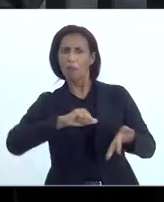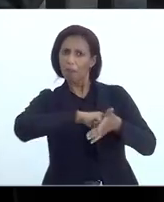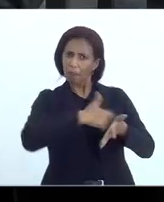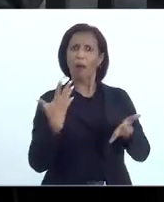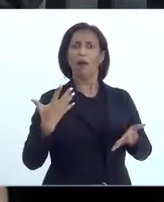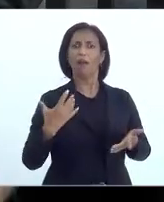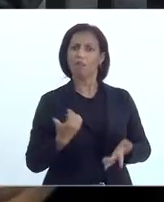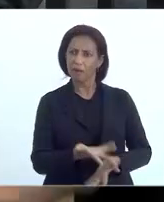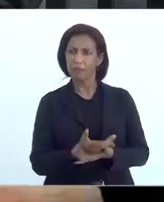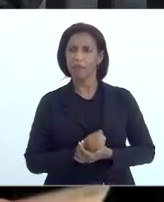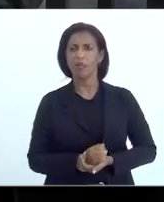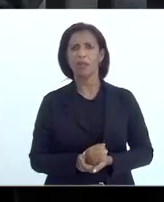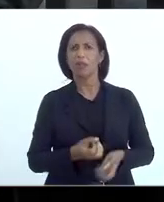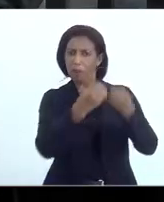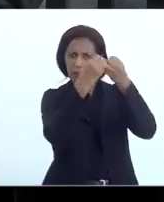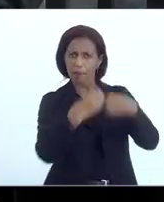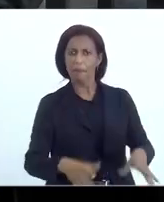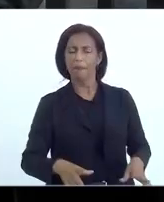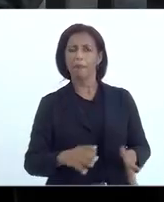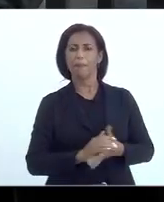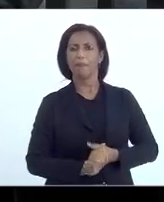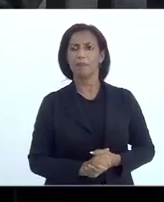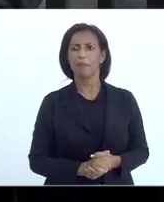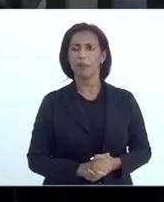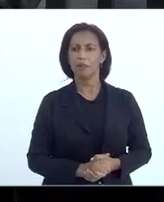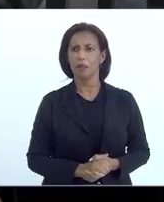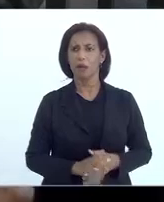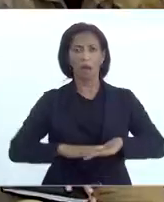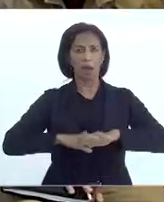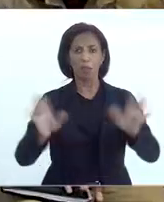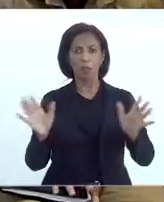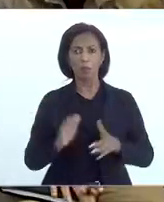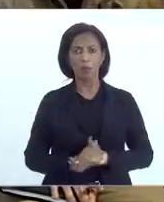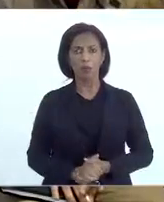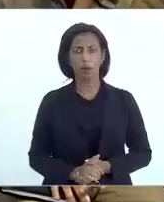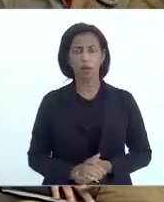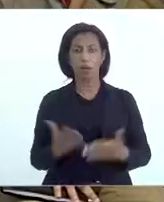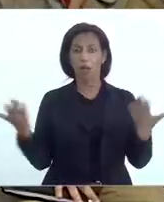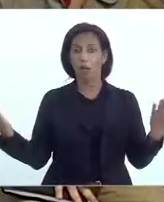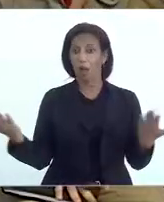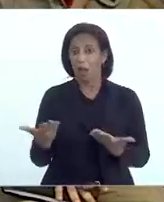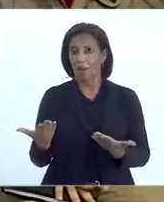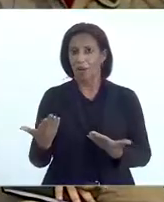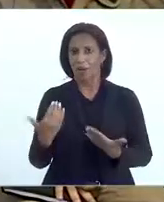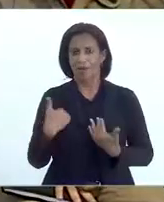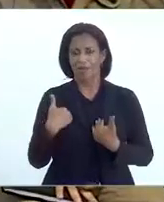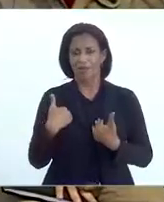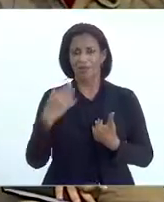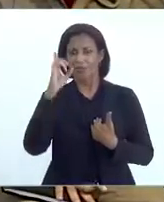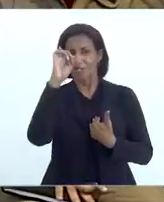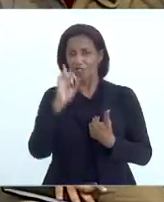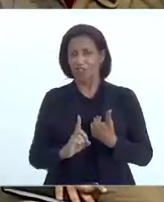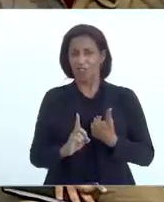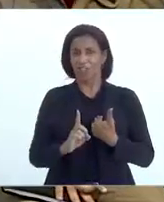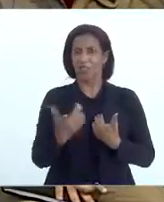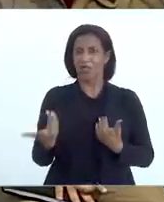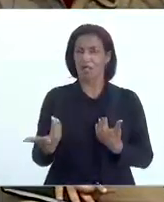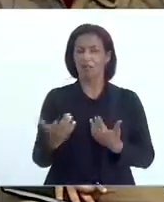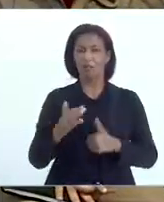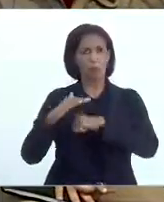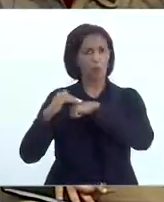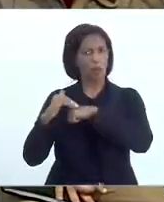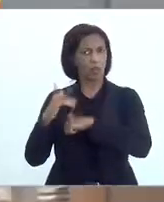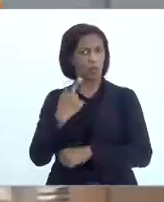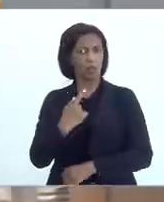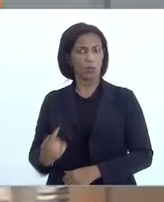seu vice líder de governo mas vou trabalhar para derrubar o veto do governador Pronto agora isso não tira minha Independência isso não tira meu carinho que eu